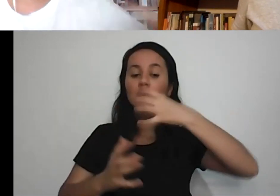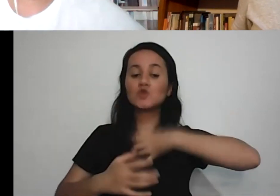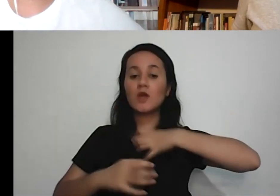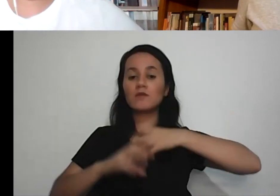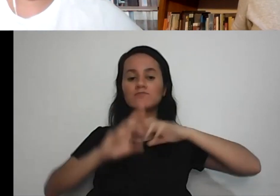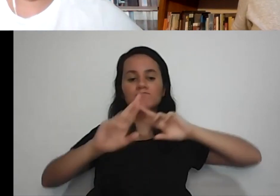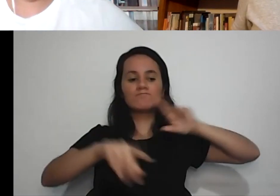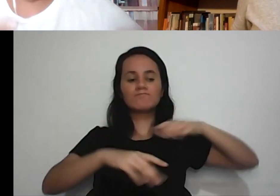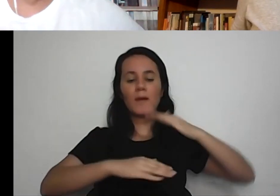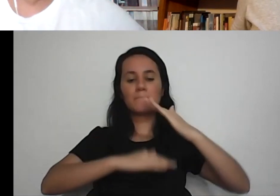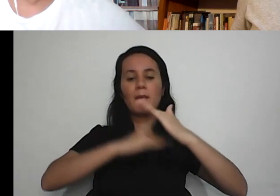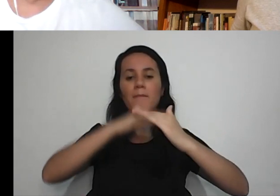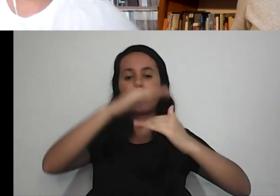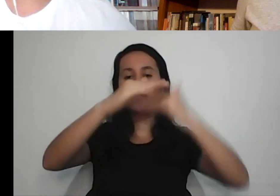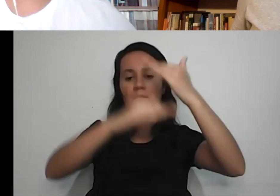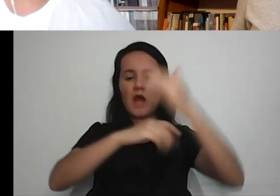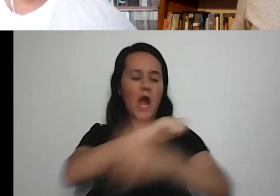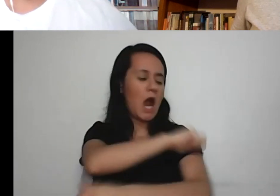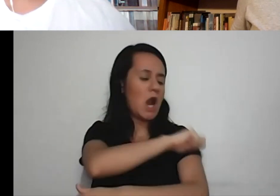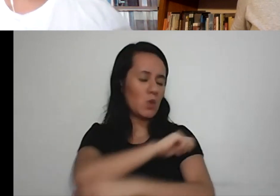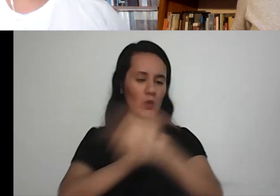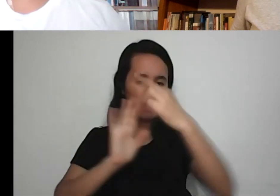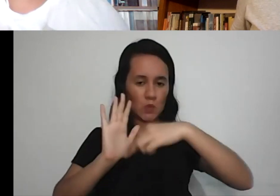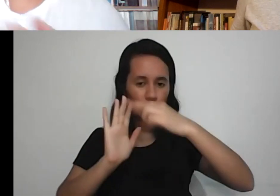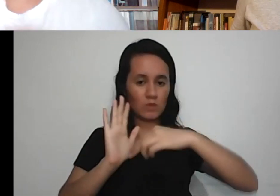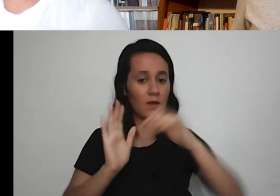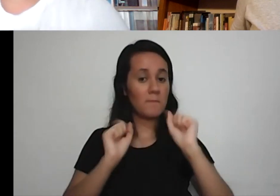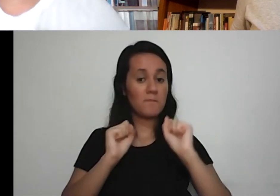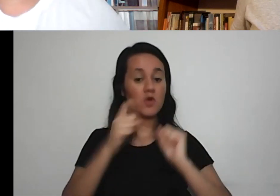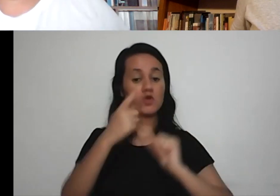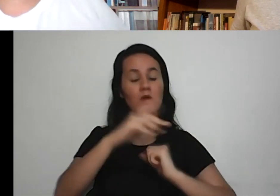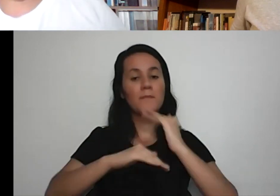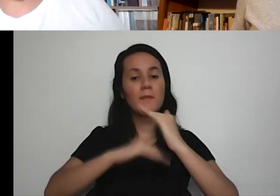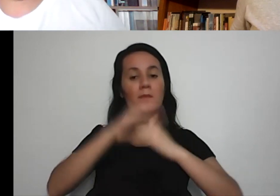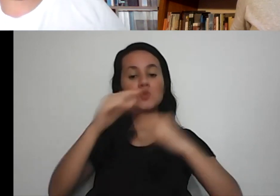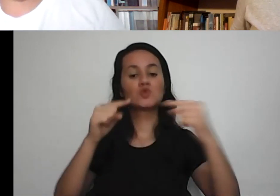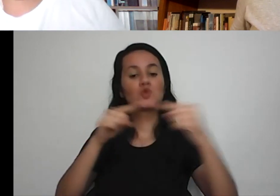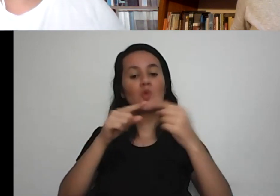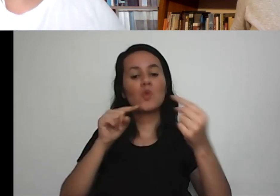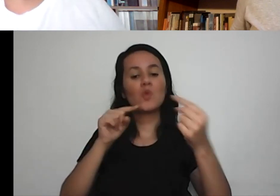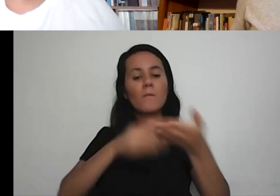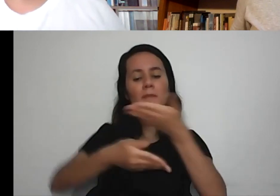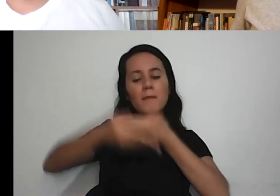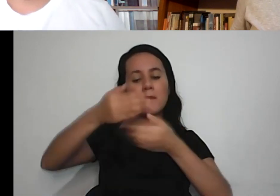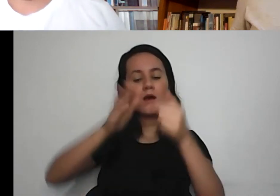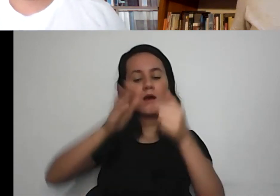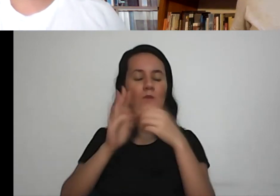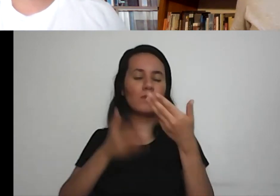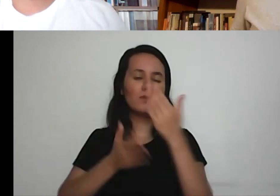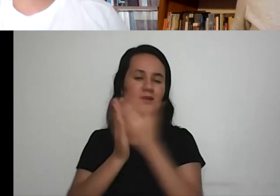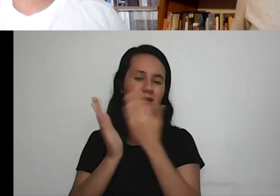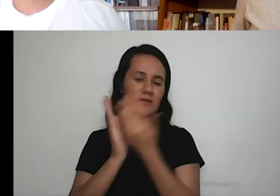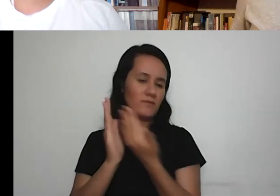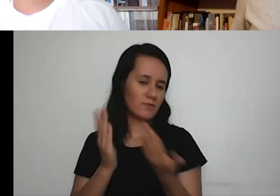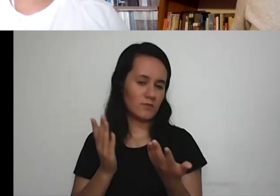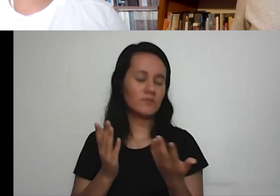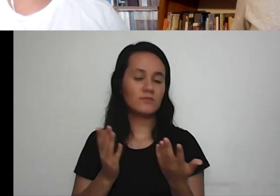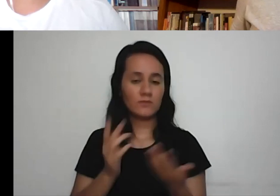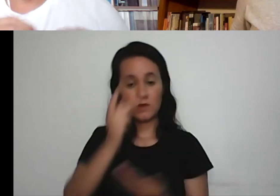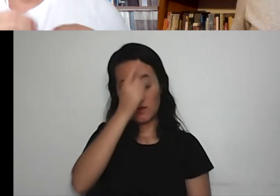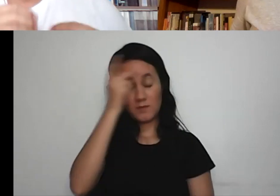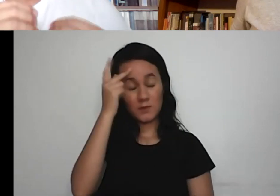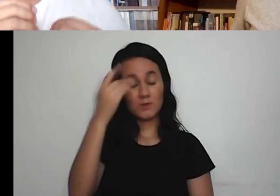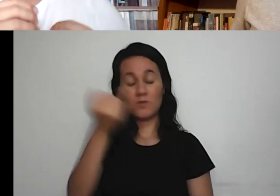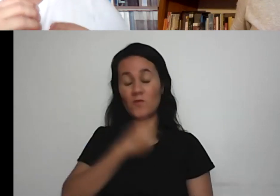leitor o aluno, o leitor, ele vai construir a sua relação. Então, várias pessoas aqui apontaram para